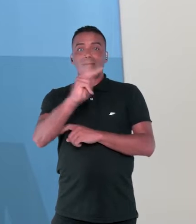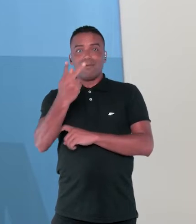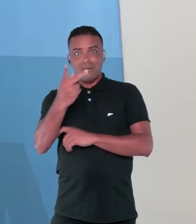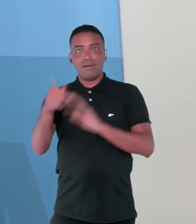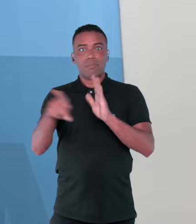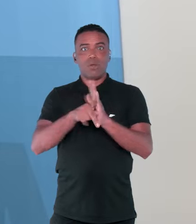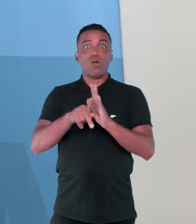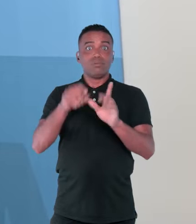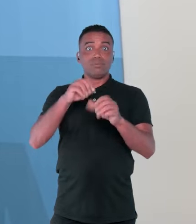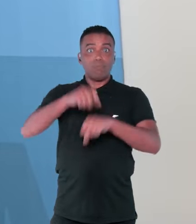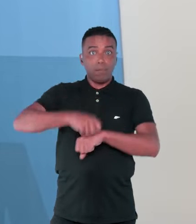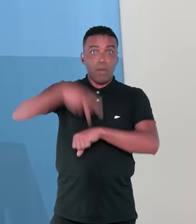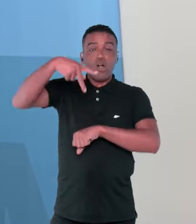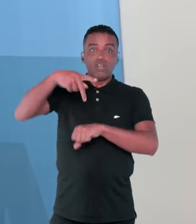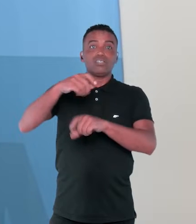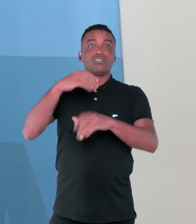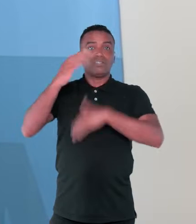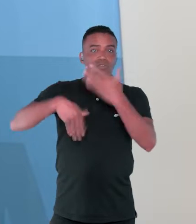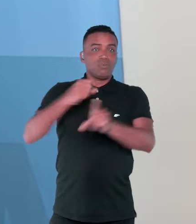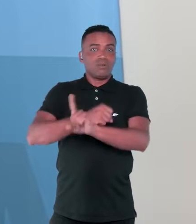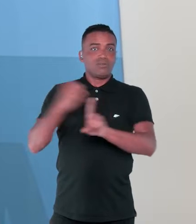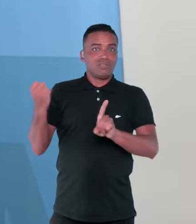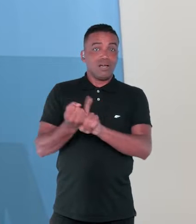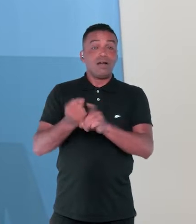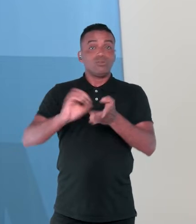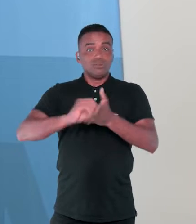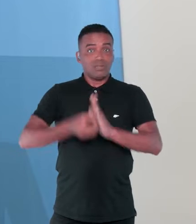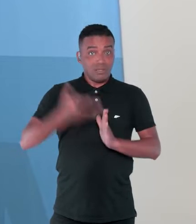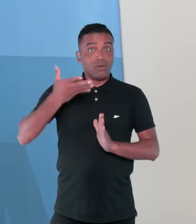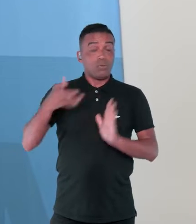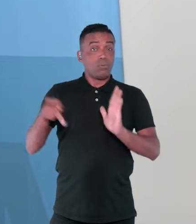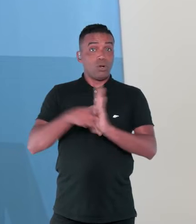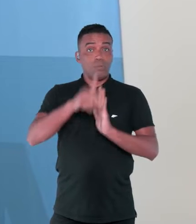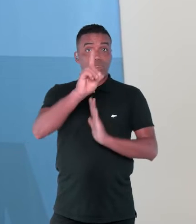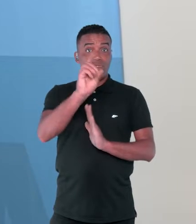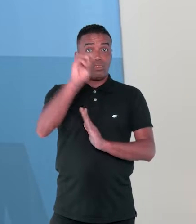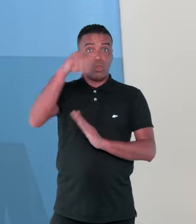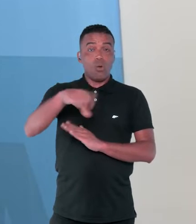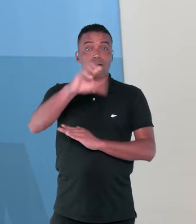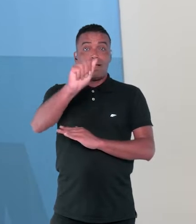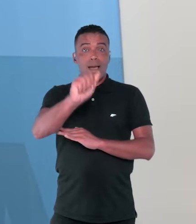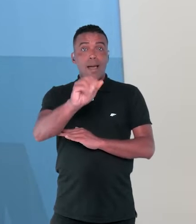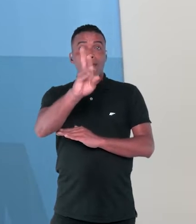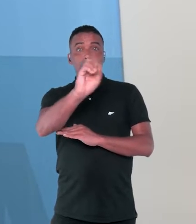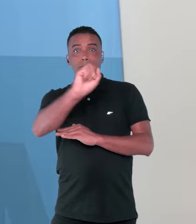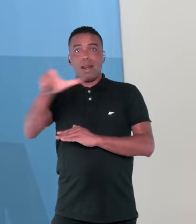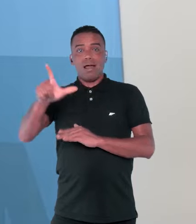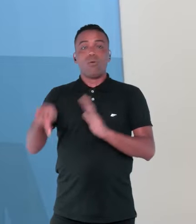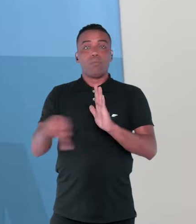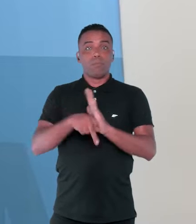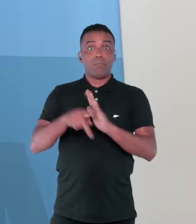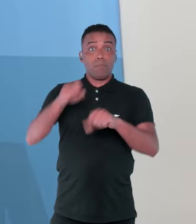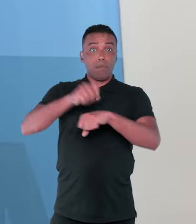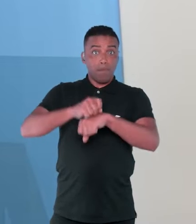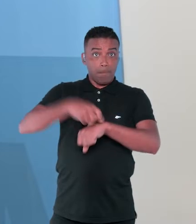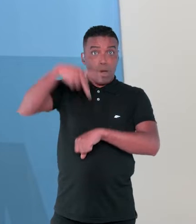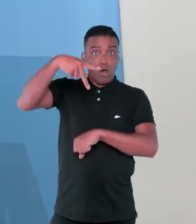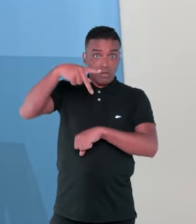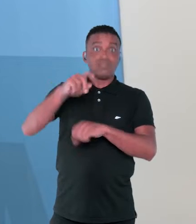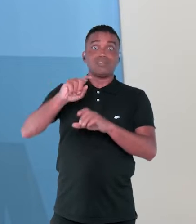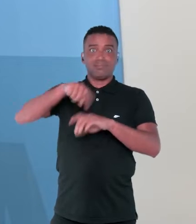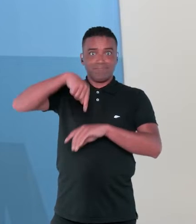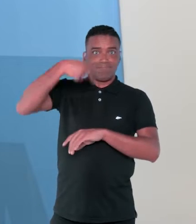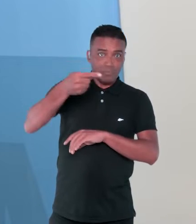Desenvolvimento Social e Sustentabilidade pela Fundação Dom Cabral, pós-graduado em Valores Humanos pela Fundação